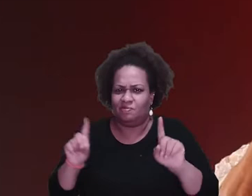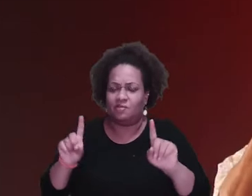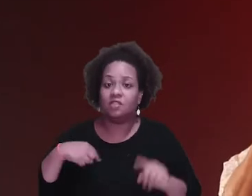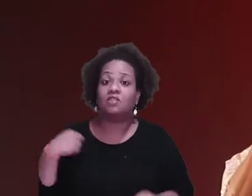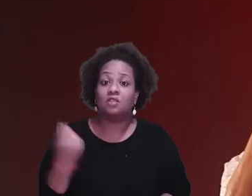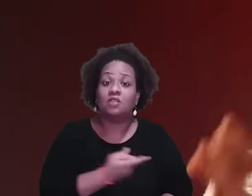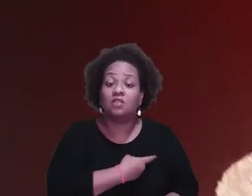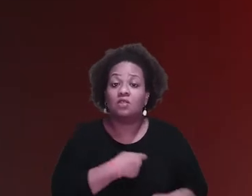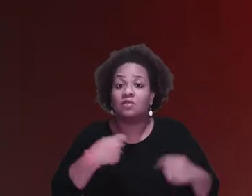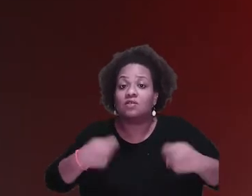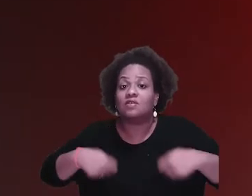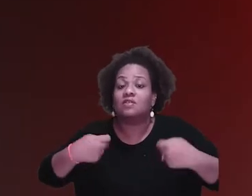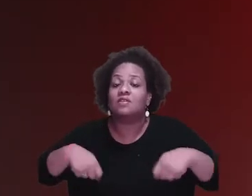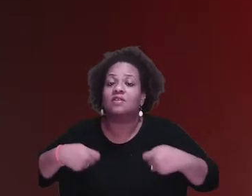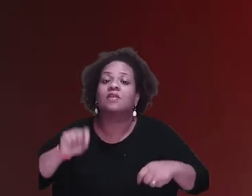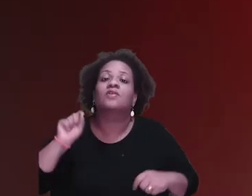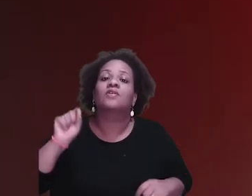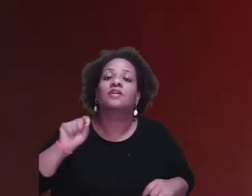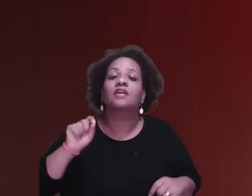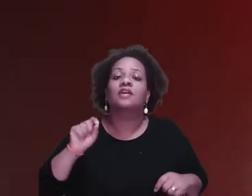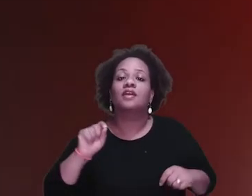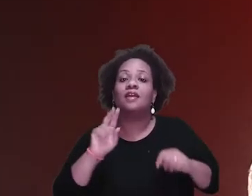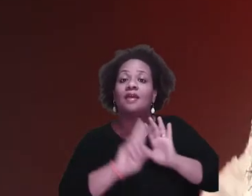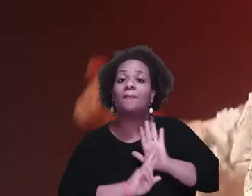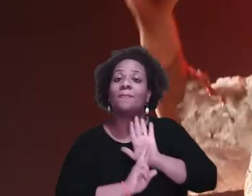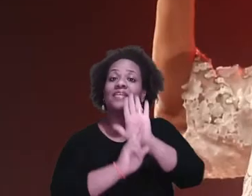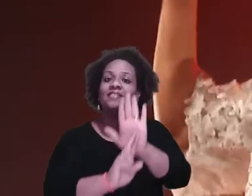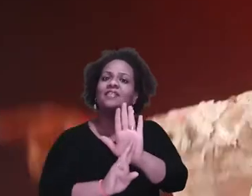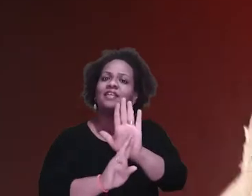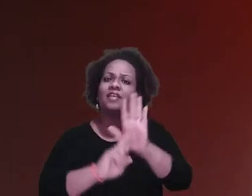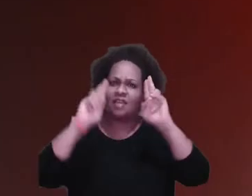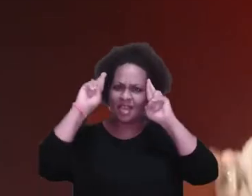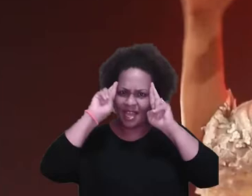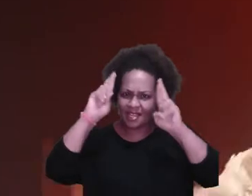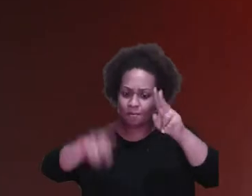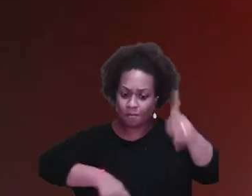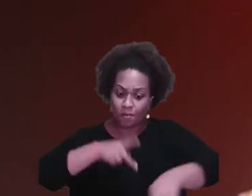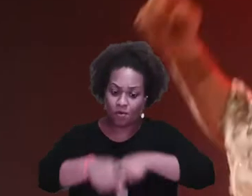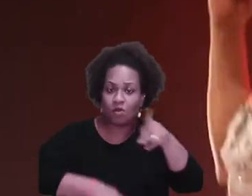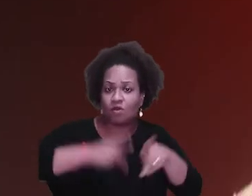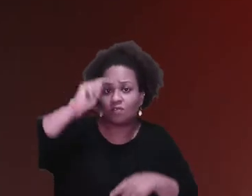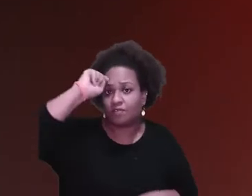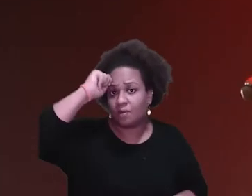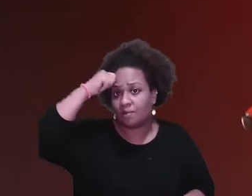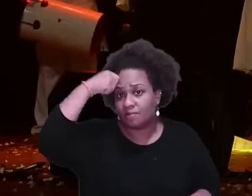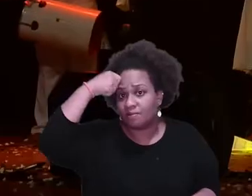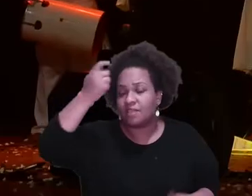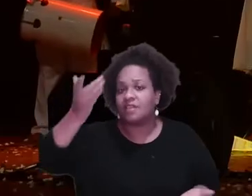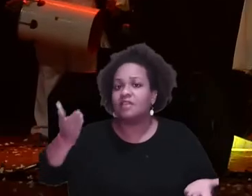A gente precisa e representatividade que respeite o povo